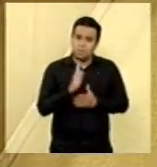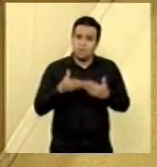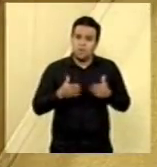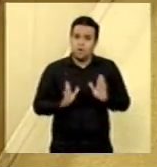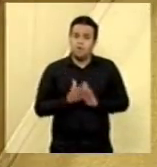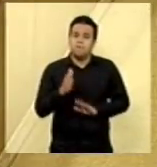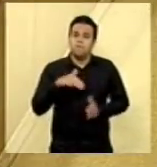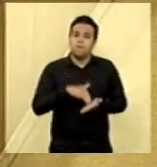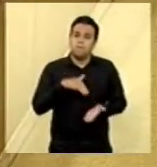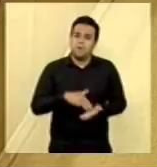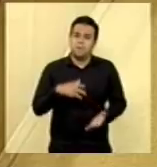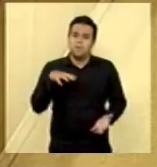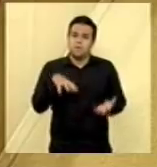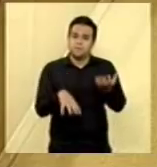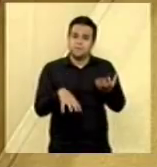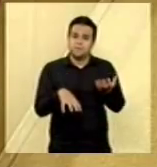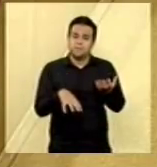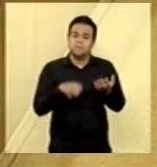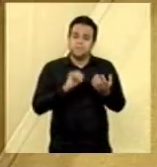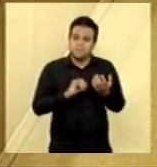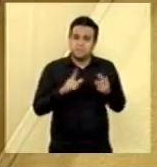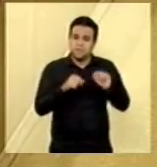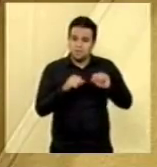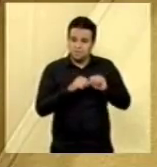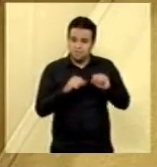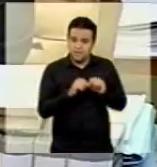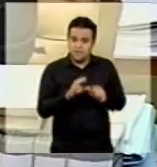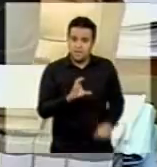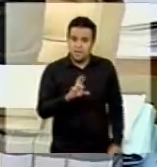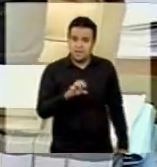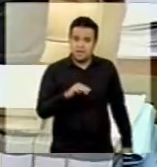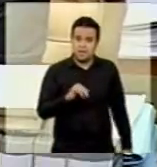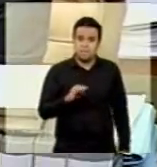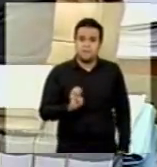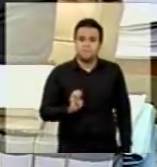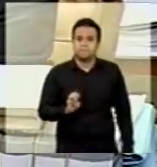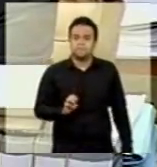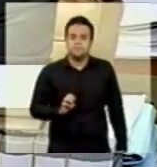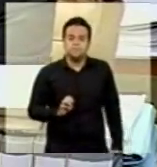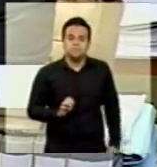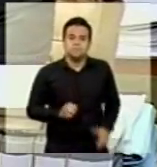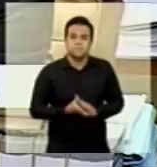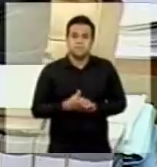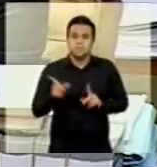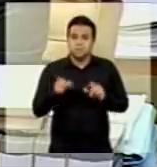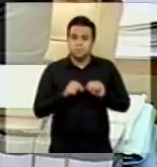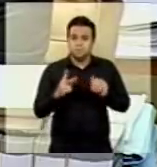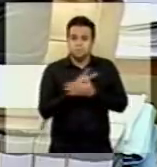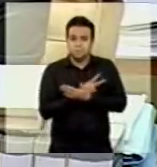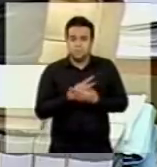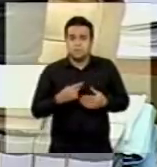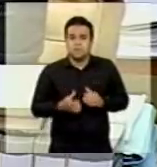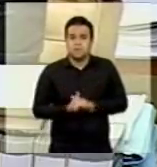Congresso Nacional por supostas práticas delituosas por eles alegadamente cometidas,